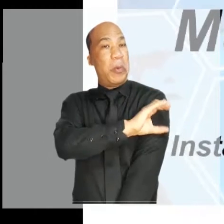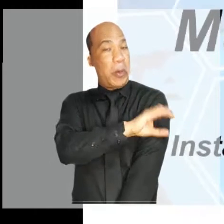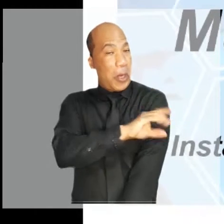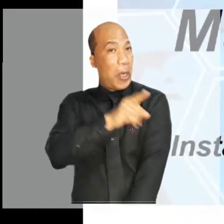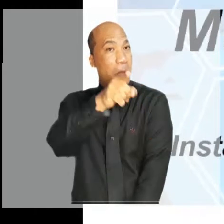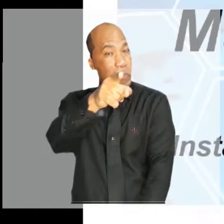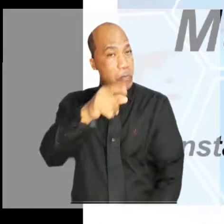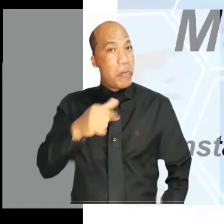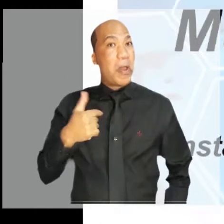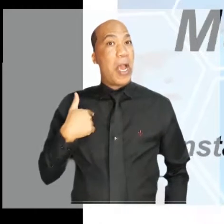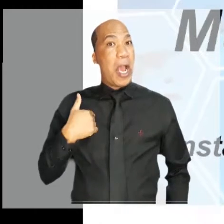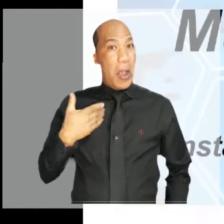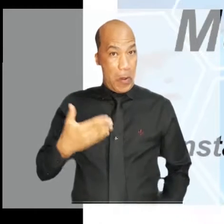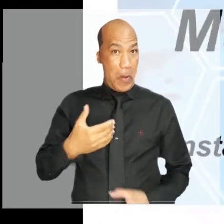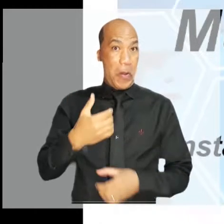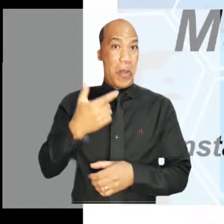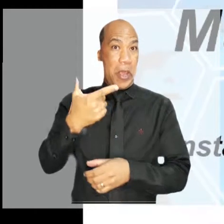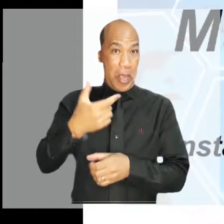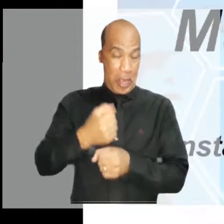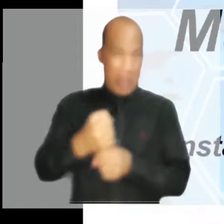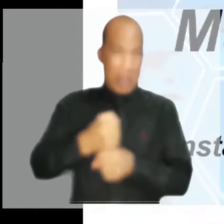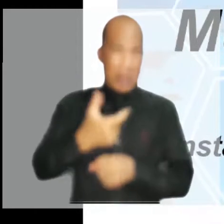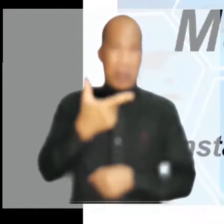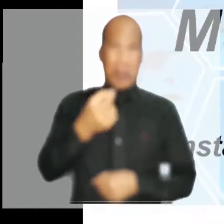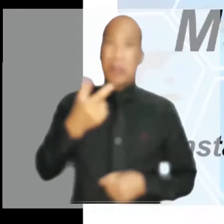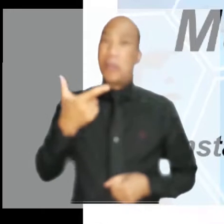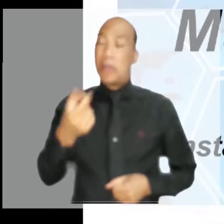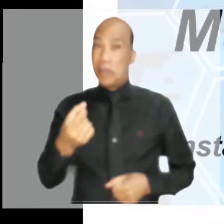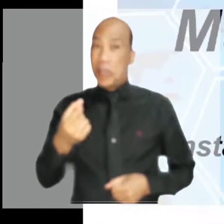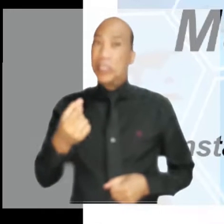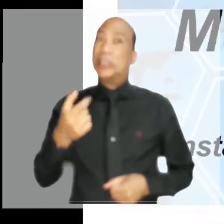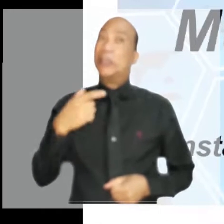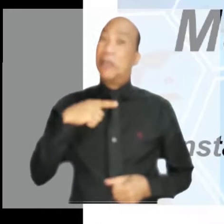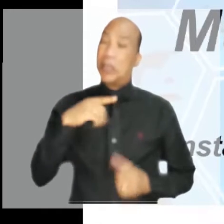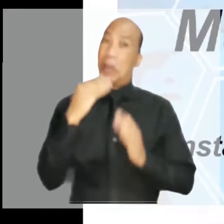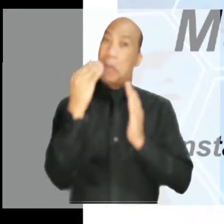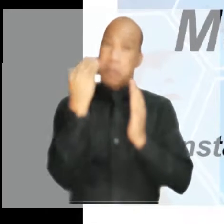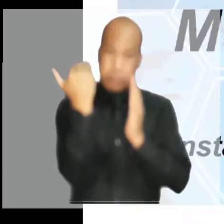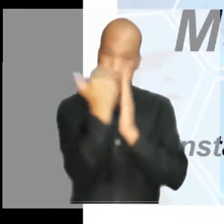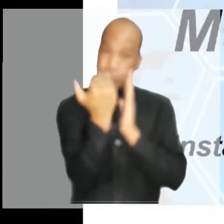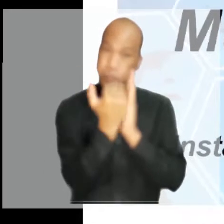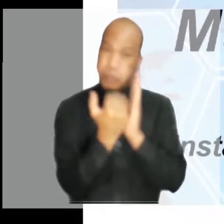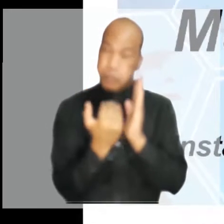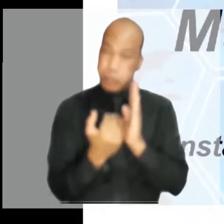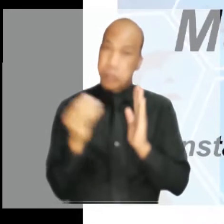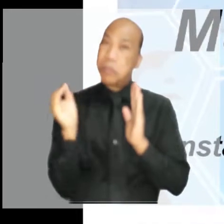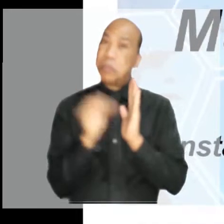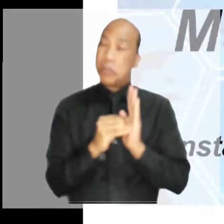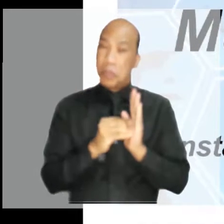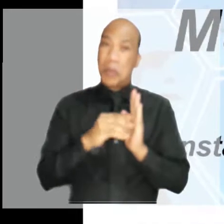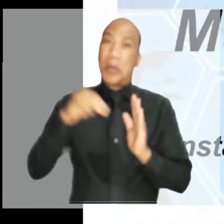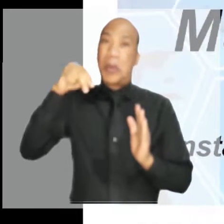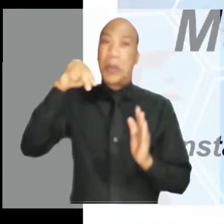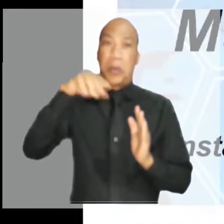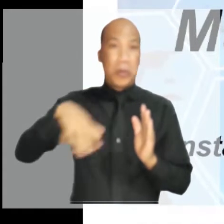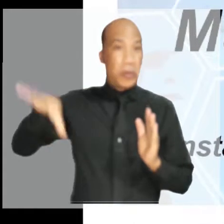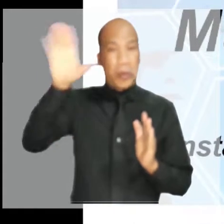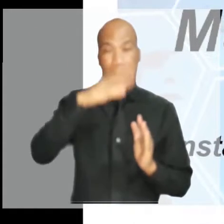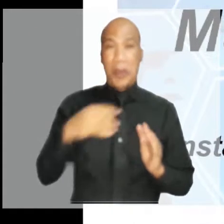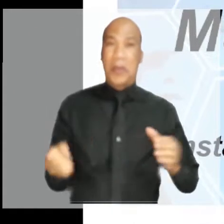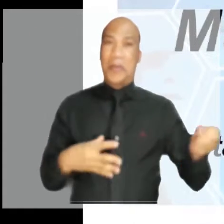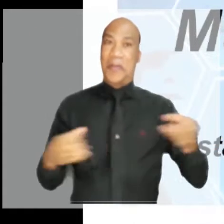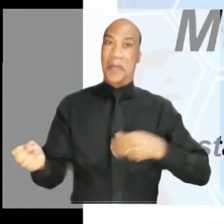partir deste ano de 2020 entra para o calendário nacional de ações educacionais do governo ligadas à inovação, com